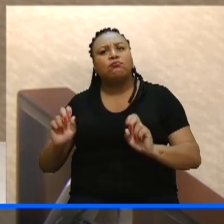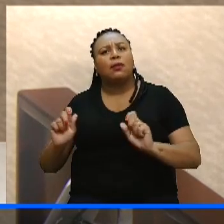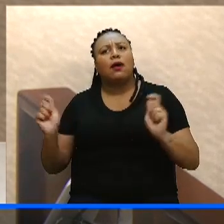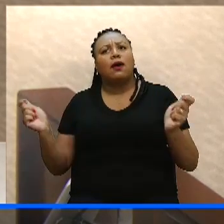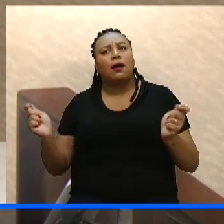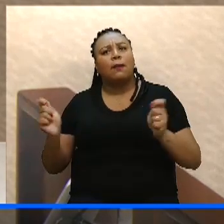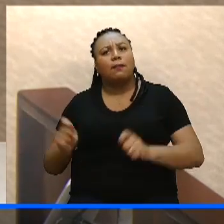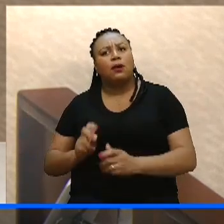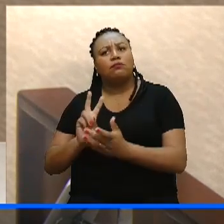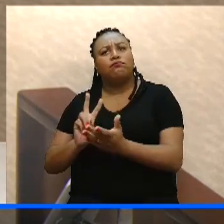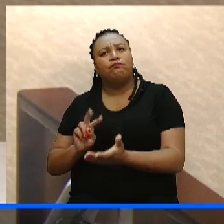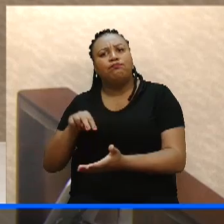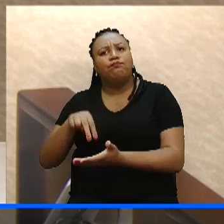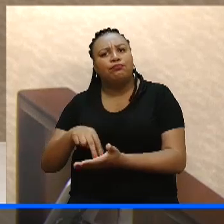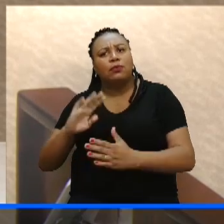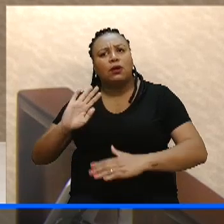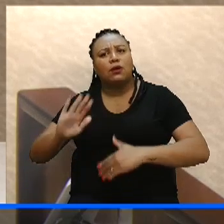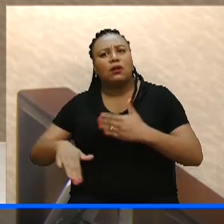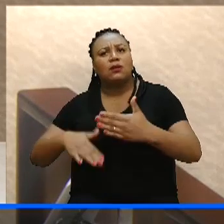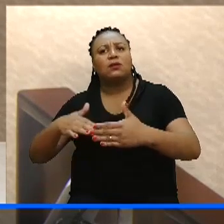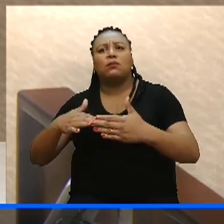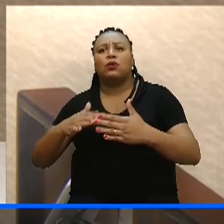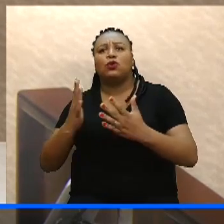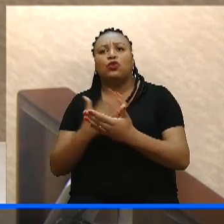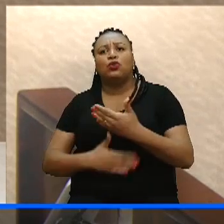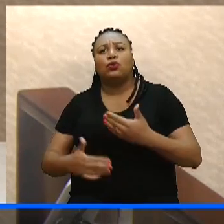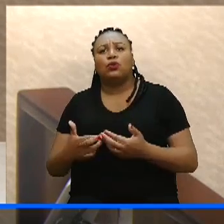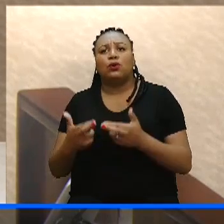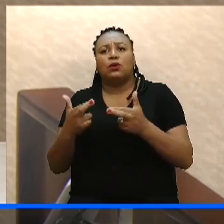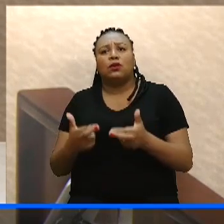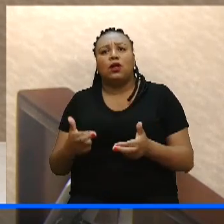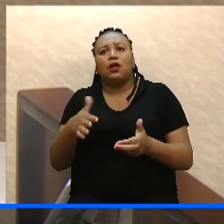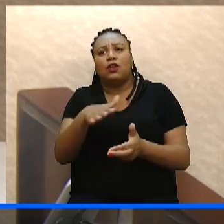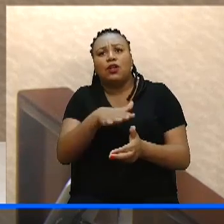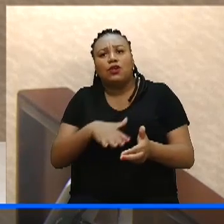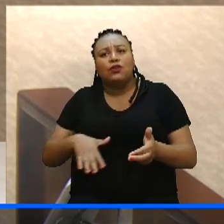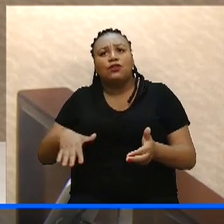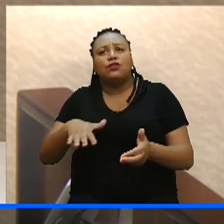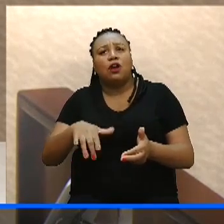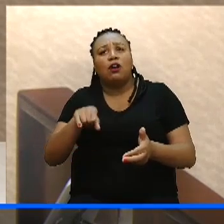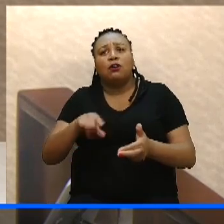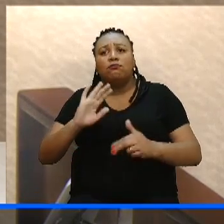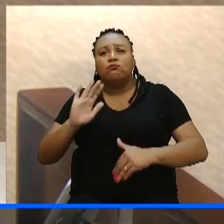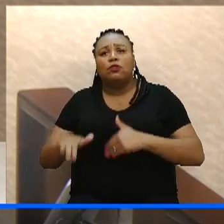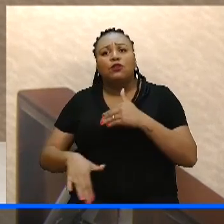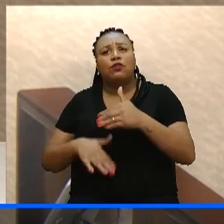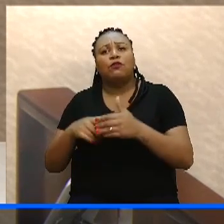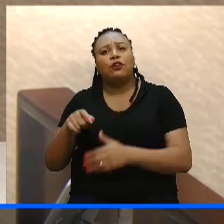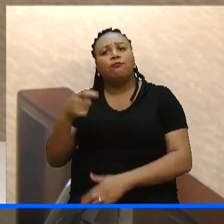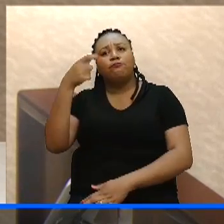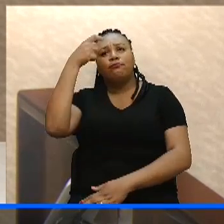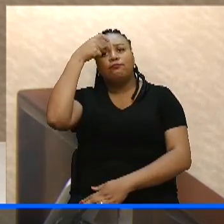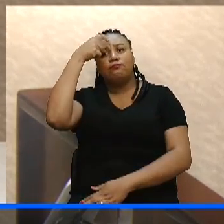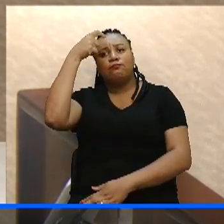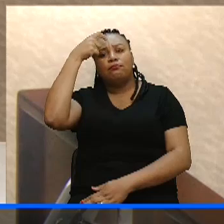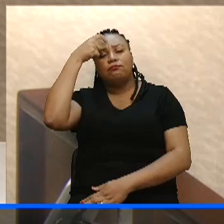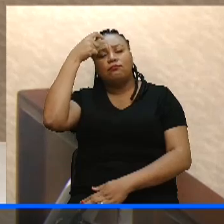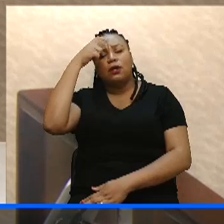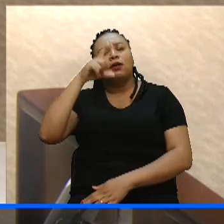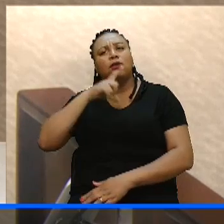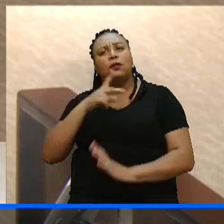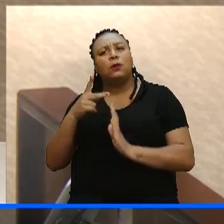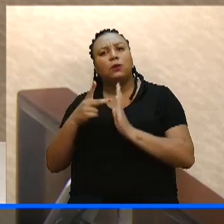o crescimento de toda uma região e desenvolver de maneira consciente com